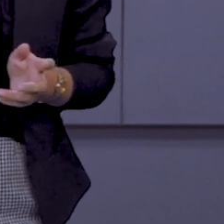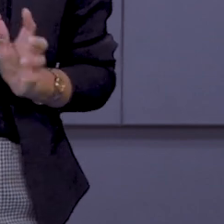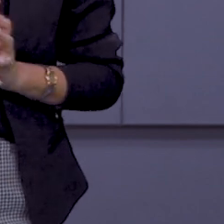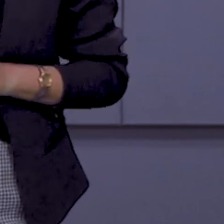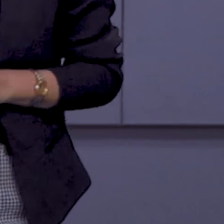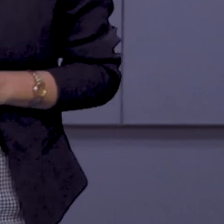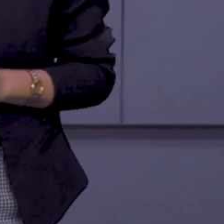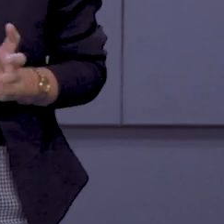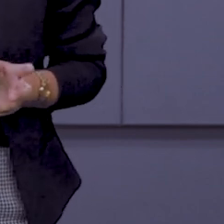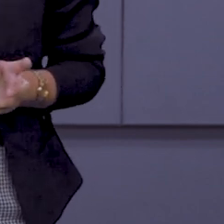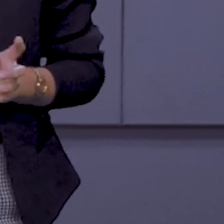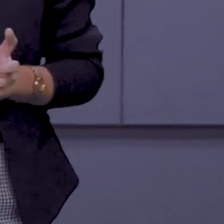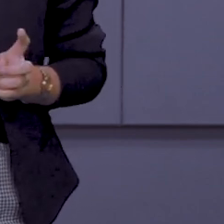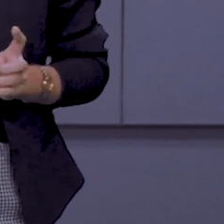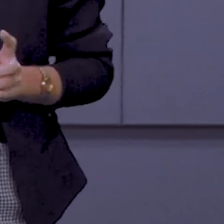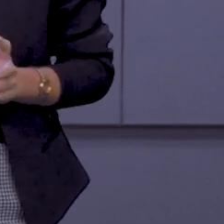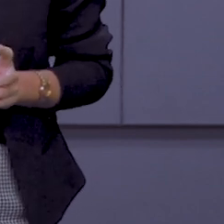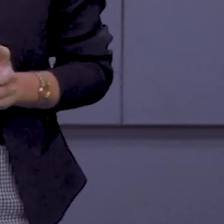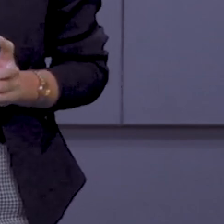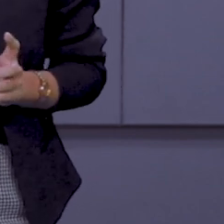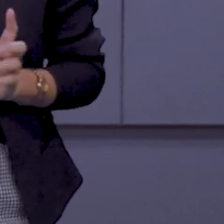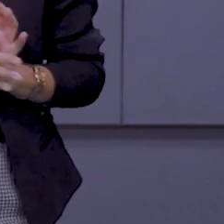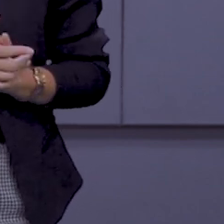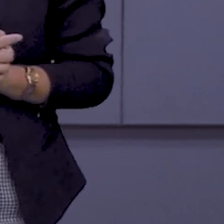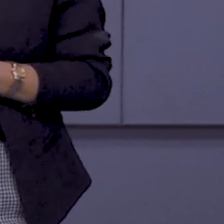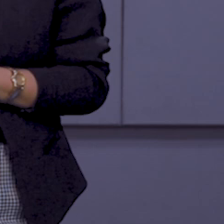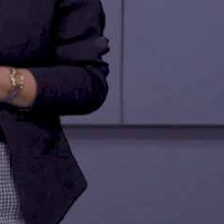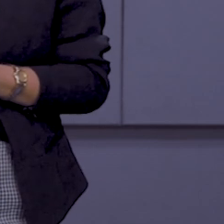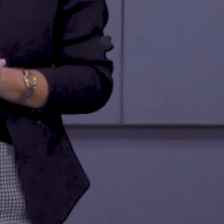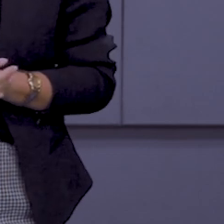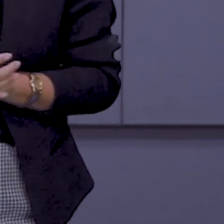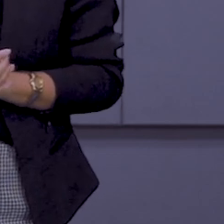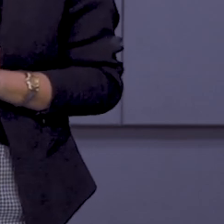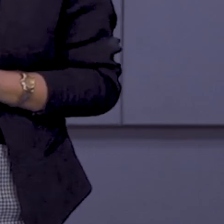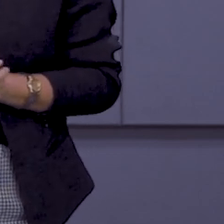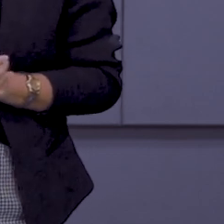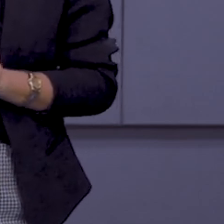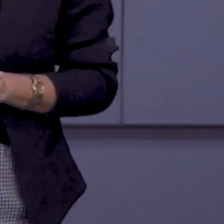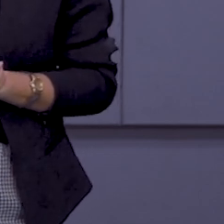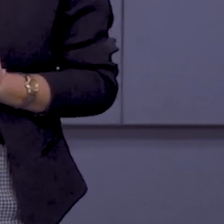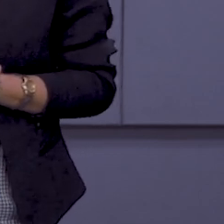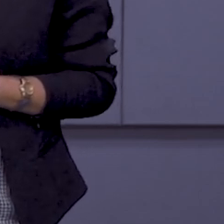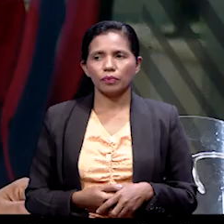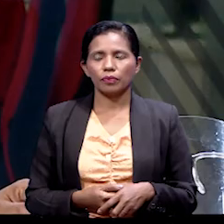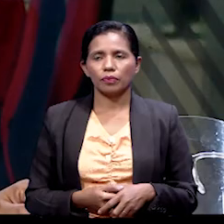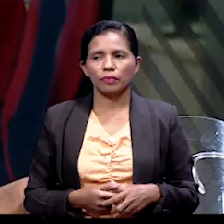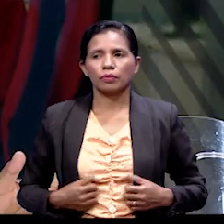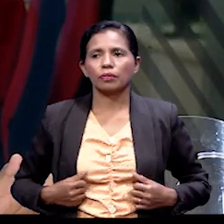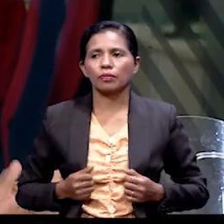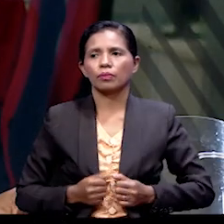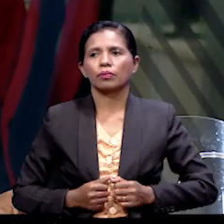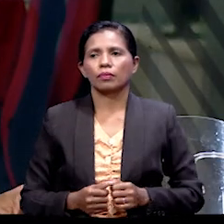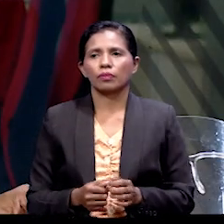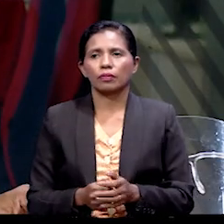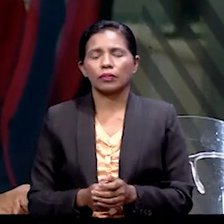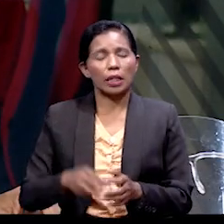Kita halua, subscribe, nohane yang butang notifikasi, atau nunei tebo sirala bela kom informasam fongu siami. Obrigada.